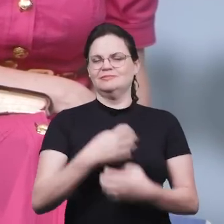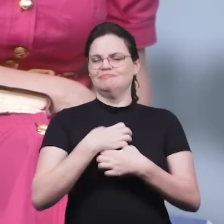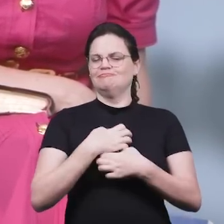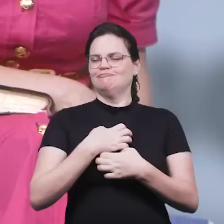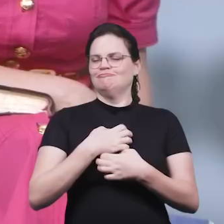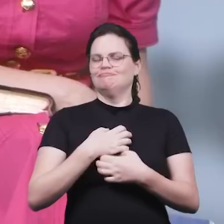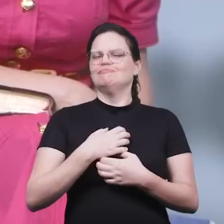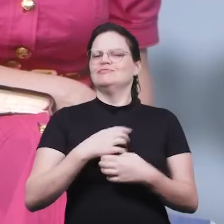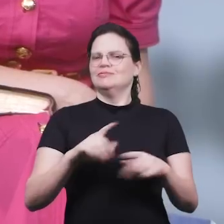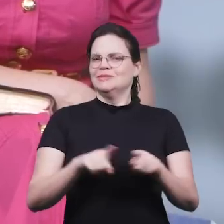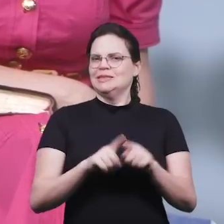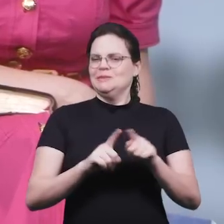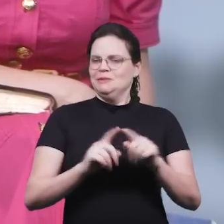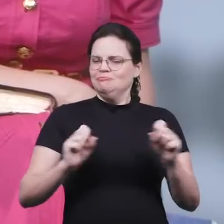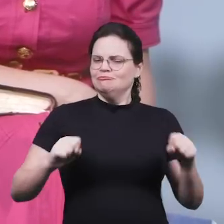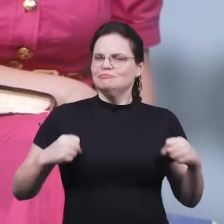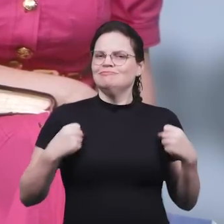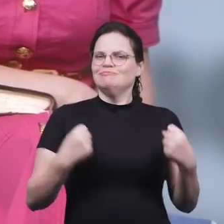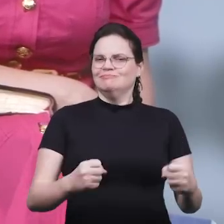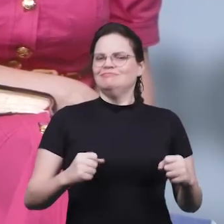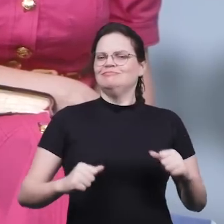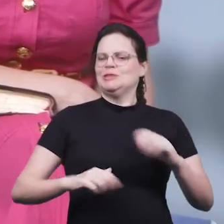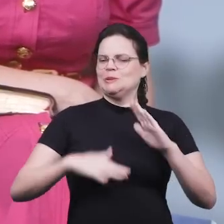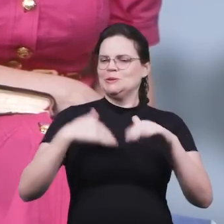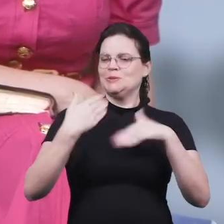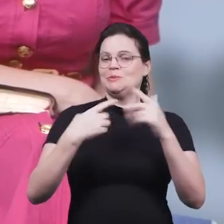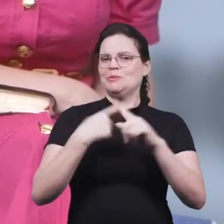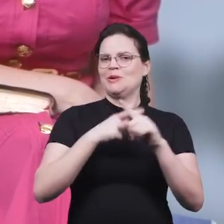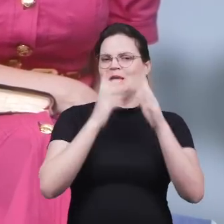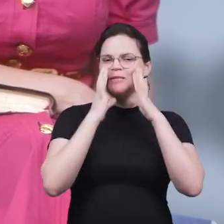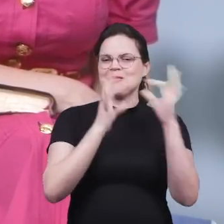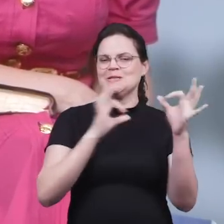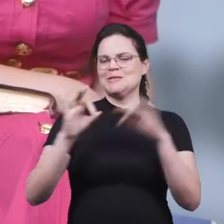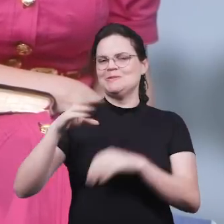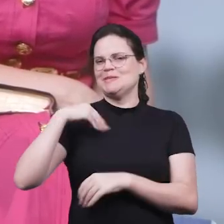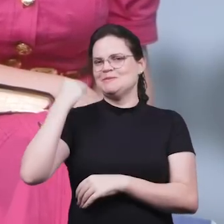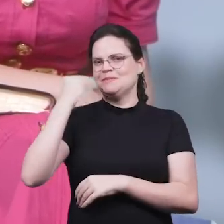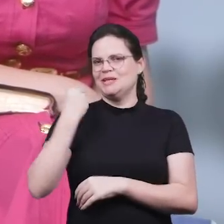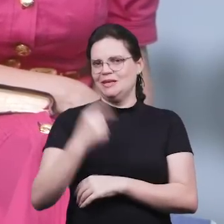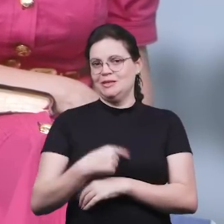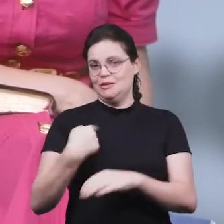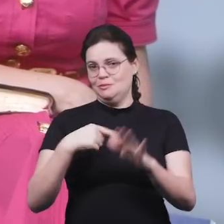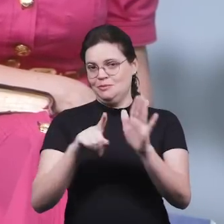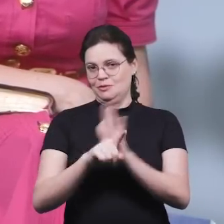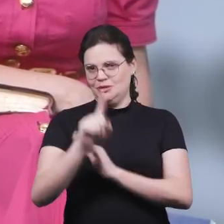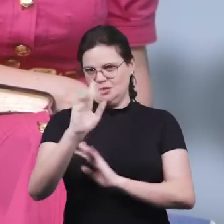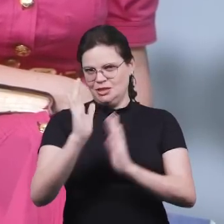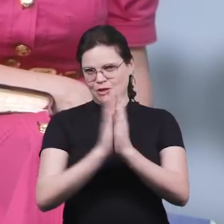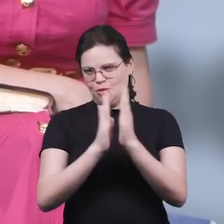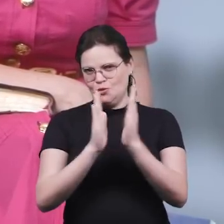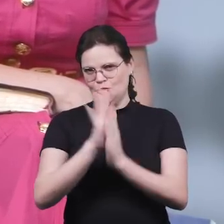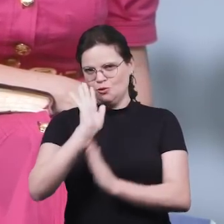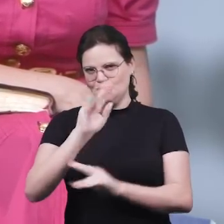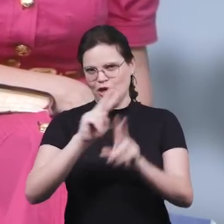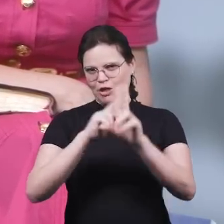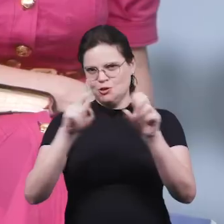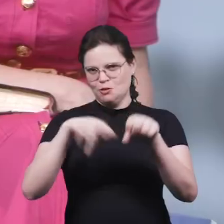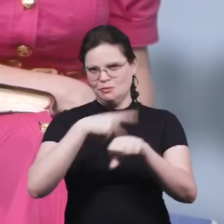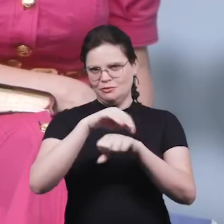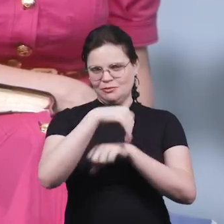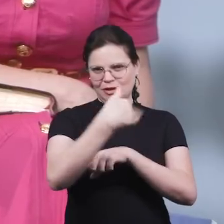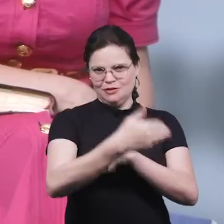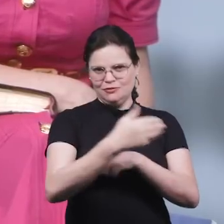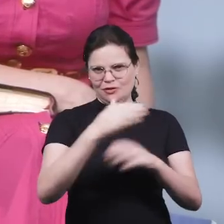saiu edificado por cada uma dessa experiência. E a pergunta que fazemos é: você já orou pela obra do Senhor no